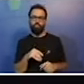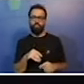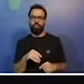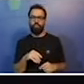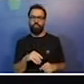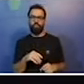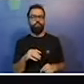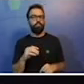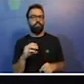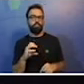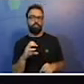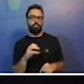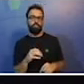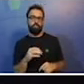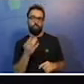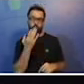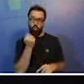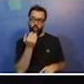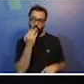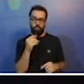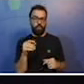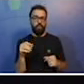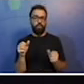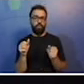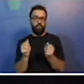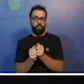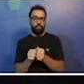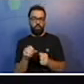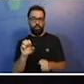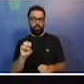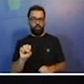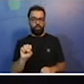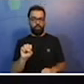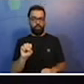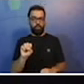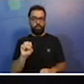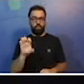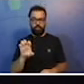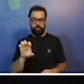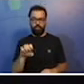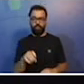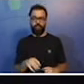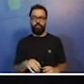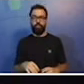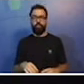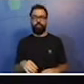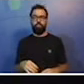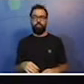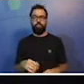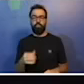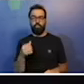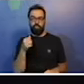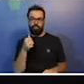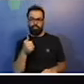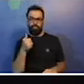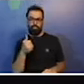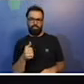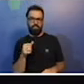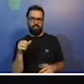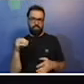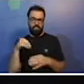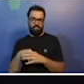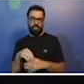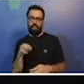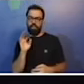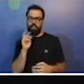porque eu tenho um verbo aí, no singular, que é o verbo em terceira pessoa, come-se, come, e eu tenho esse C, que é o índice de determinação